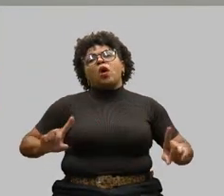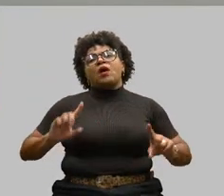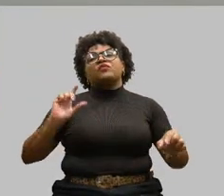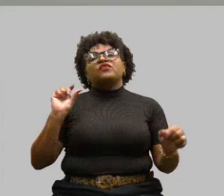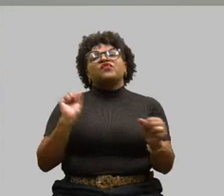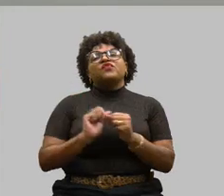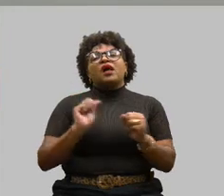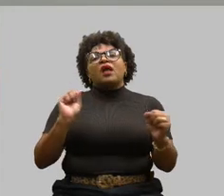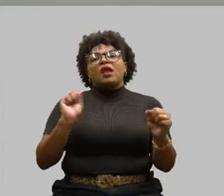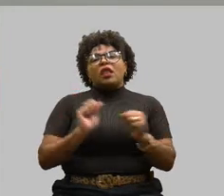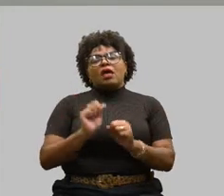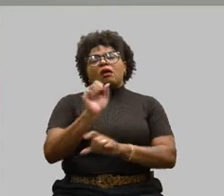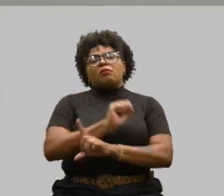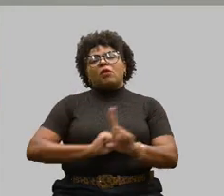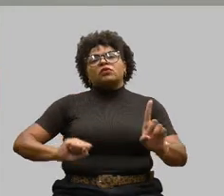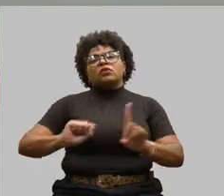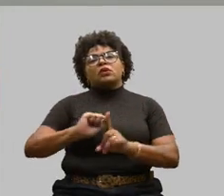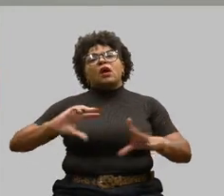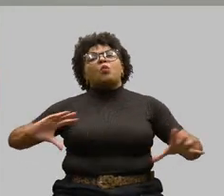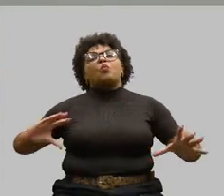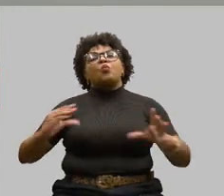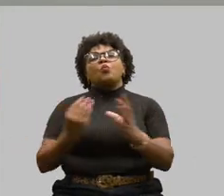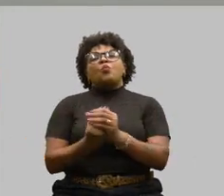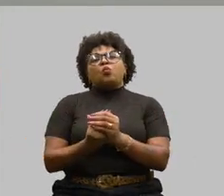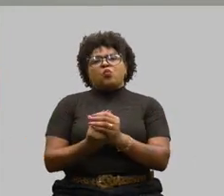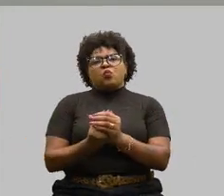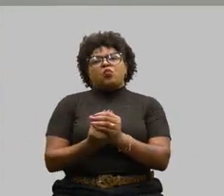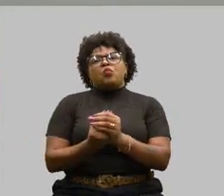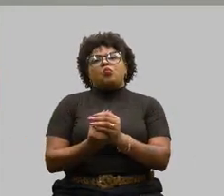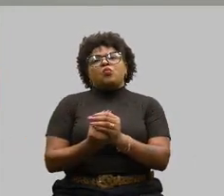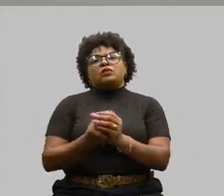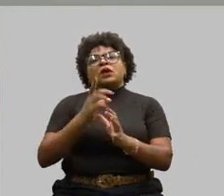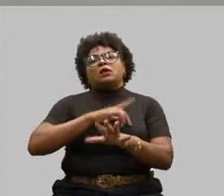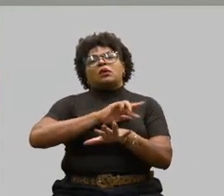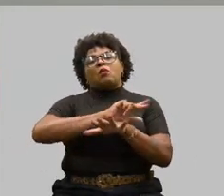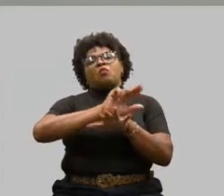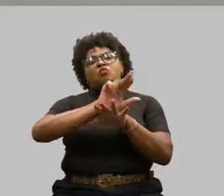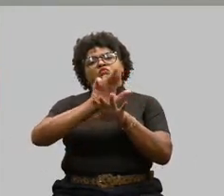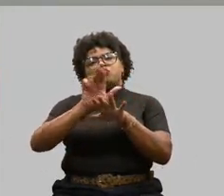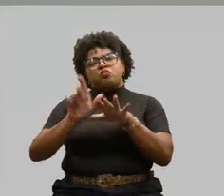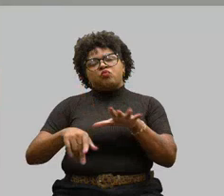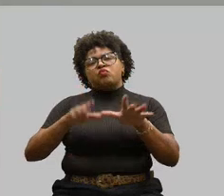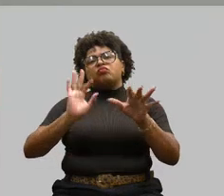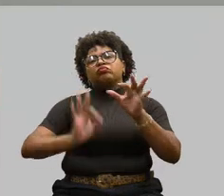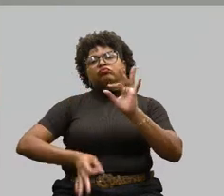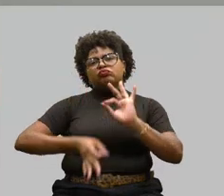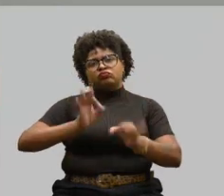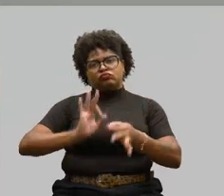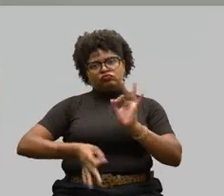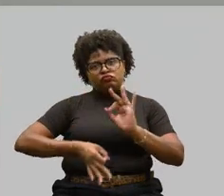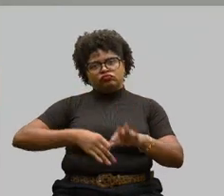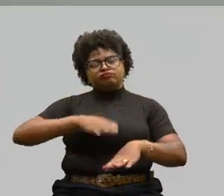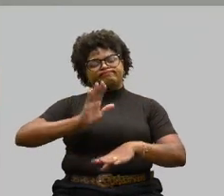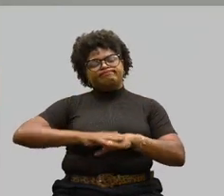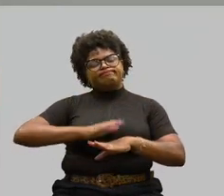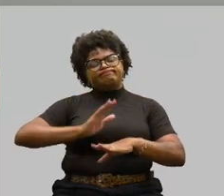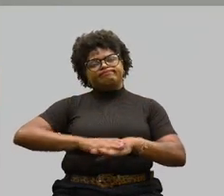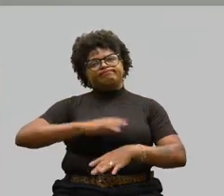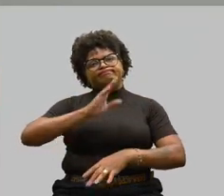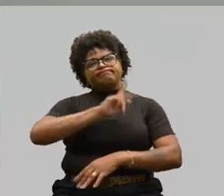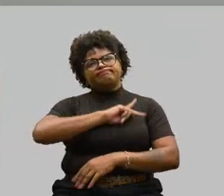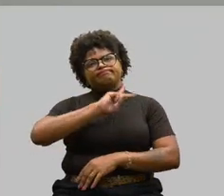em uma sociedade inclusiva diversa e justa como presidente desta comissão